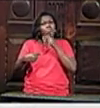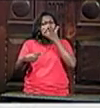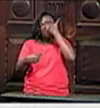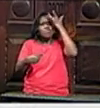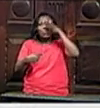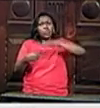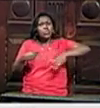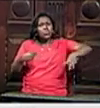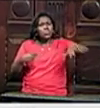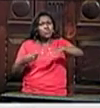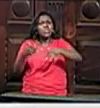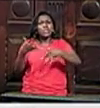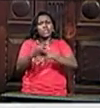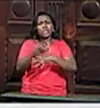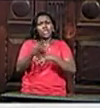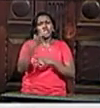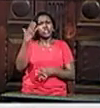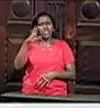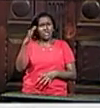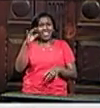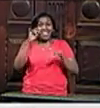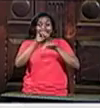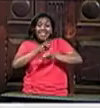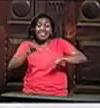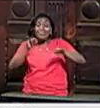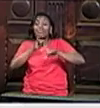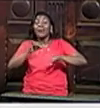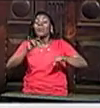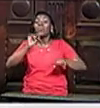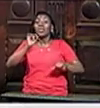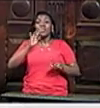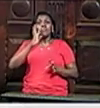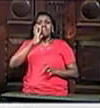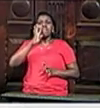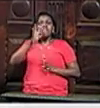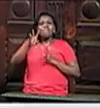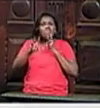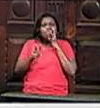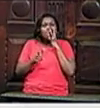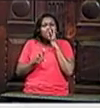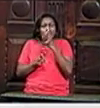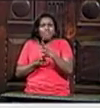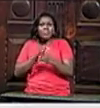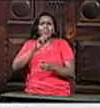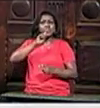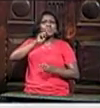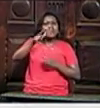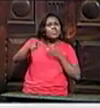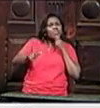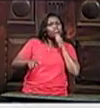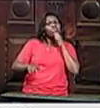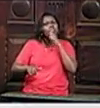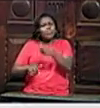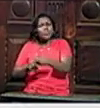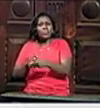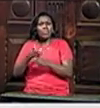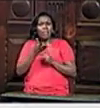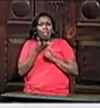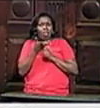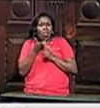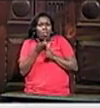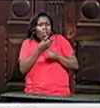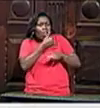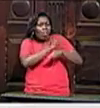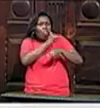povo da cidade de niterói uma campanha baseada em calúnia em denúncias e informações em lações na